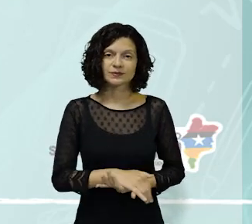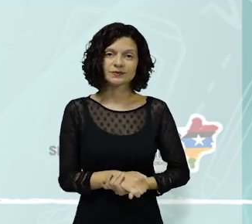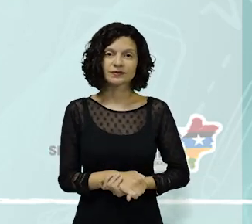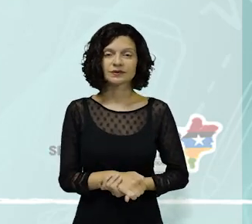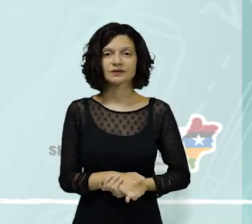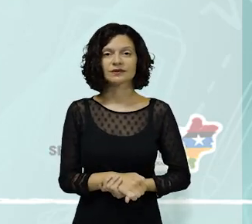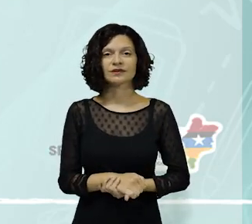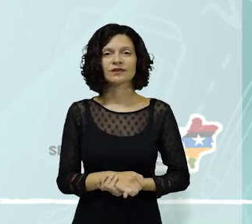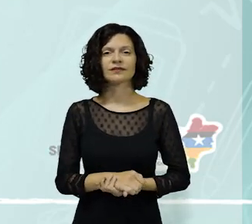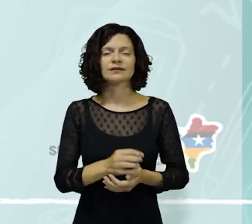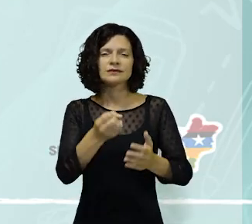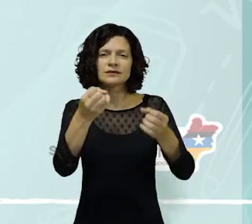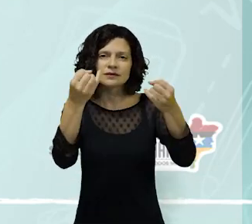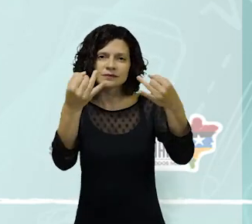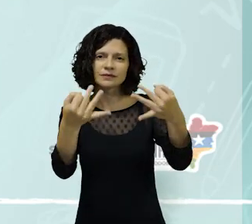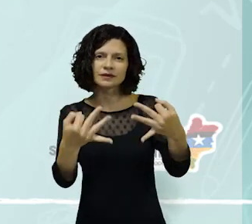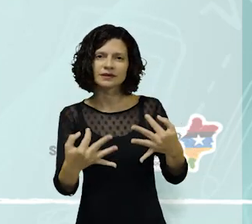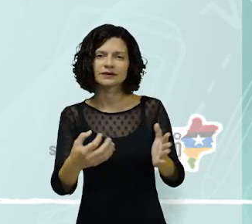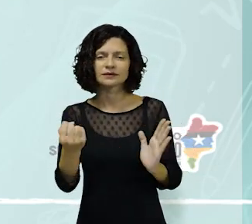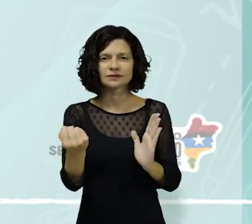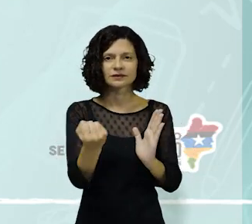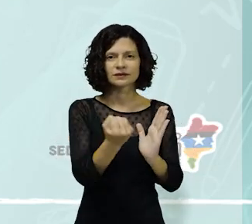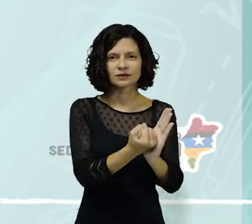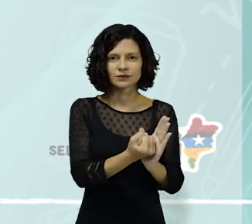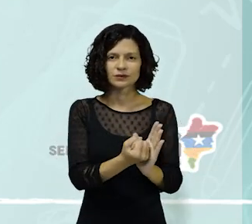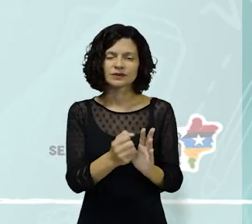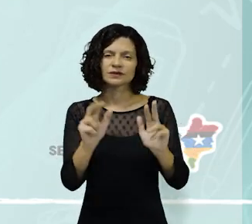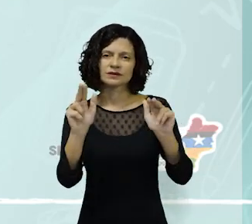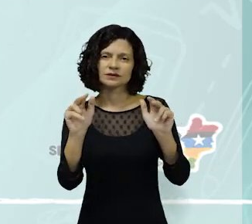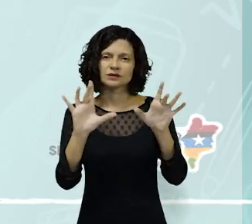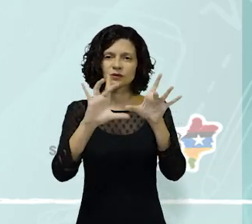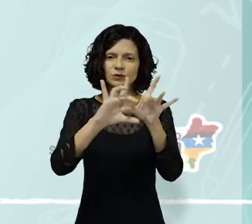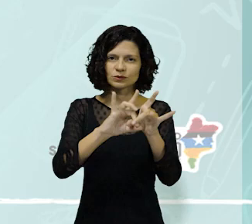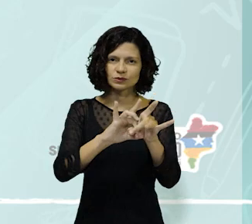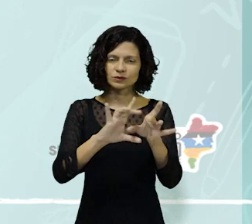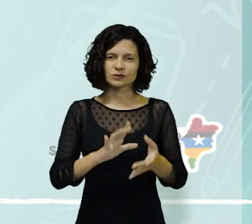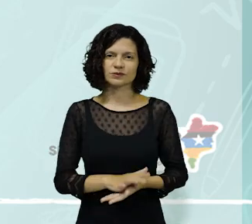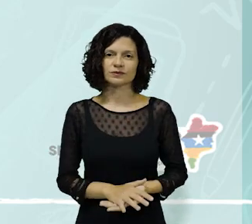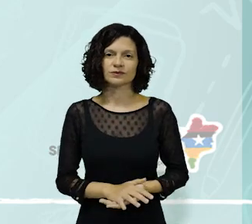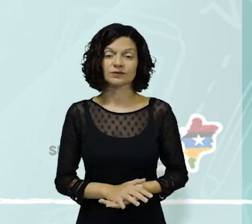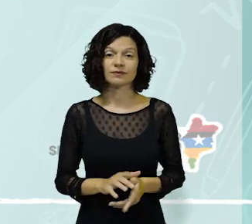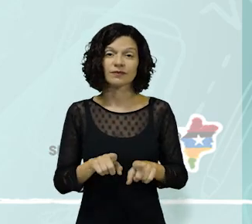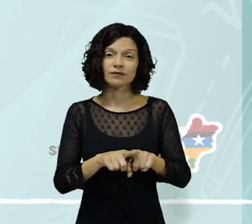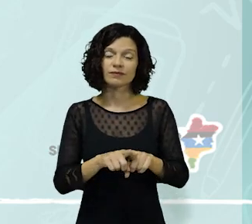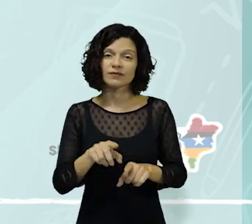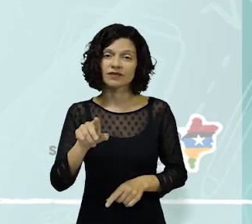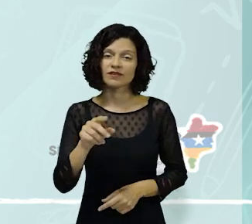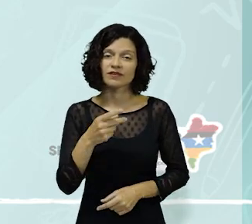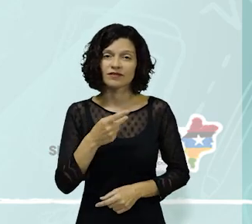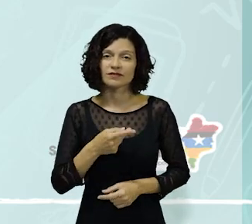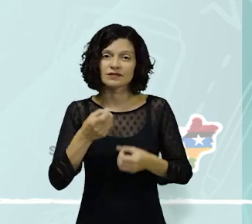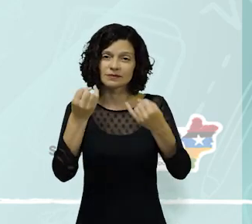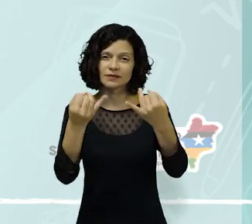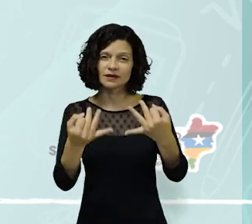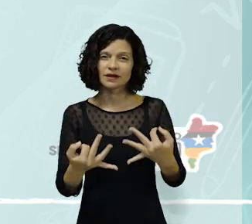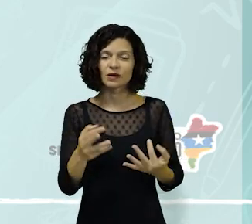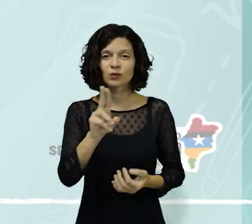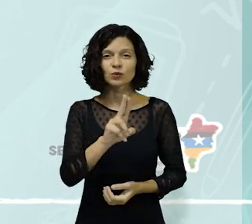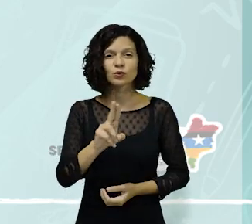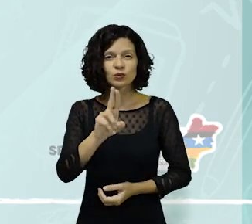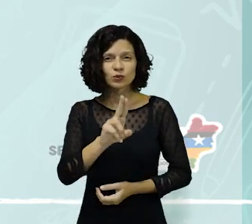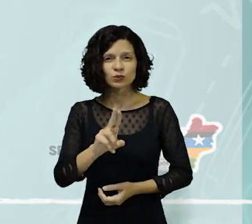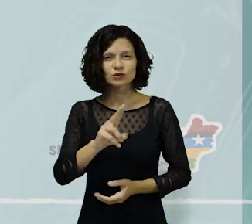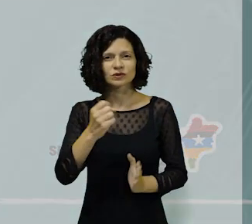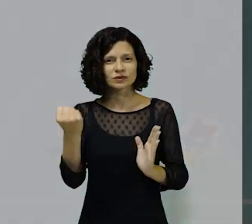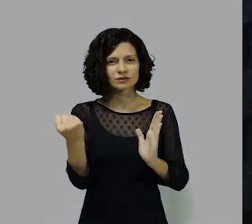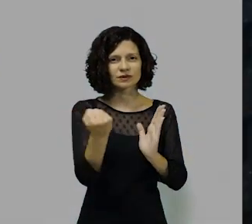esses marcadores, sobre as conjunções. Vamos falar the use of the discourse markers, então vamos focar no uso